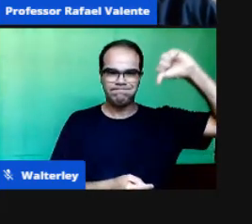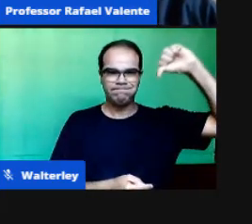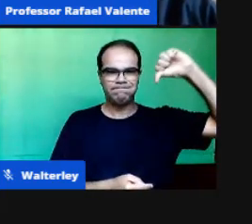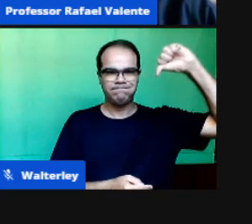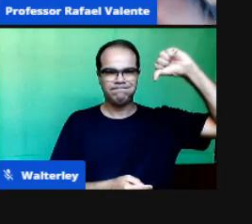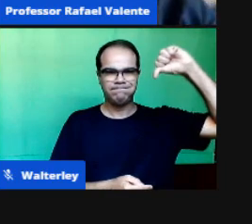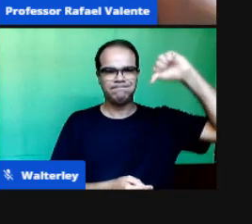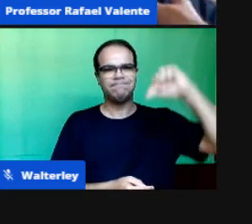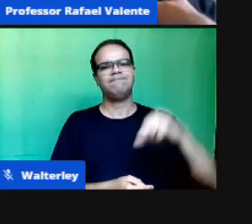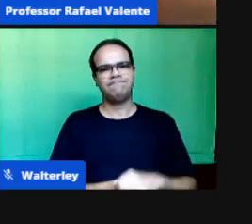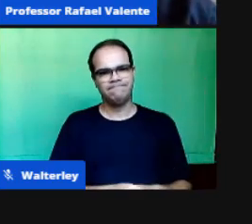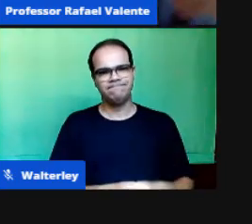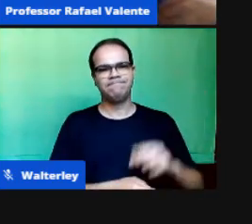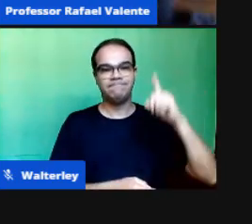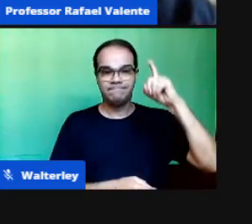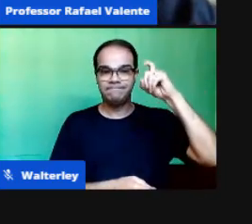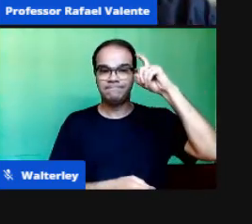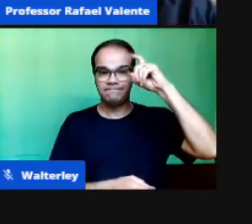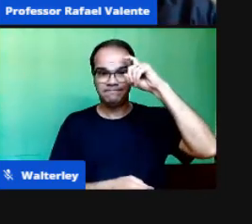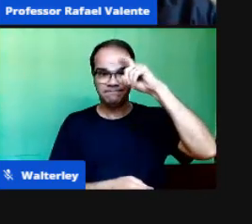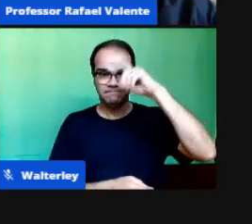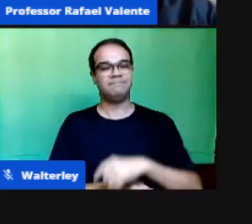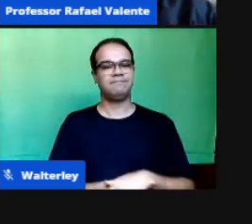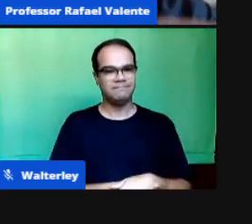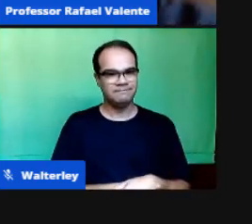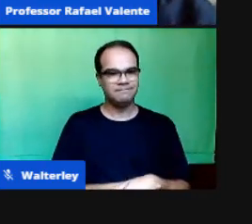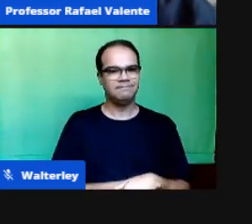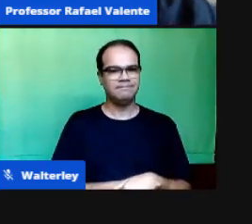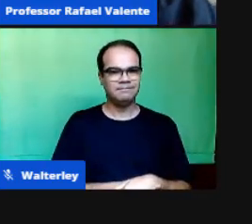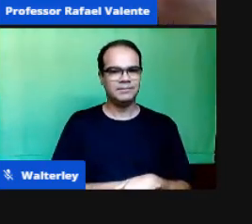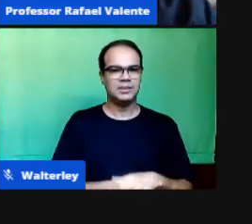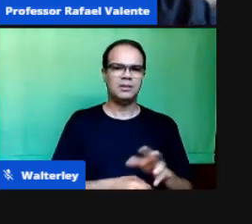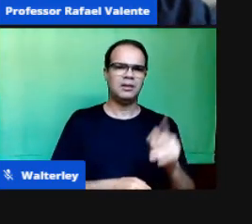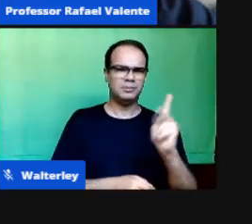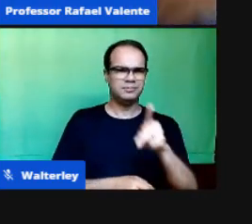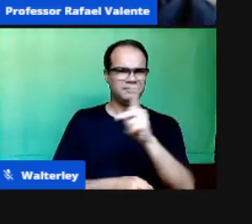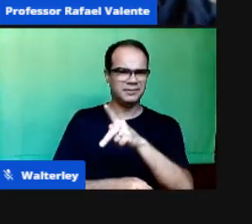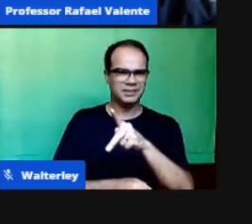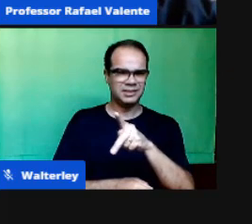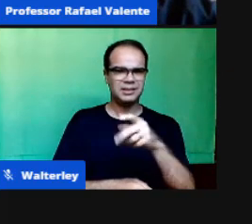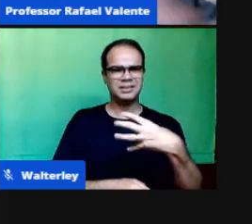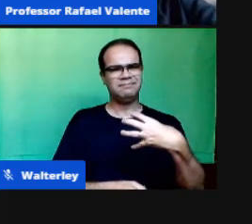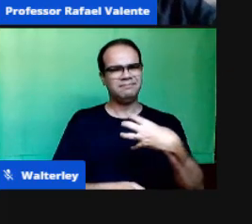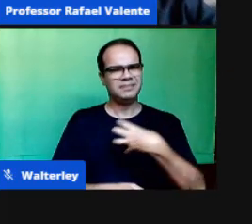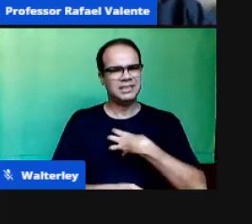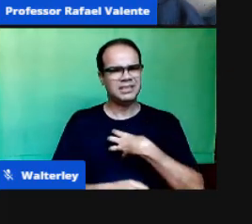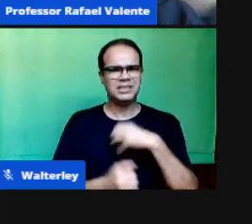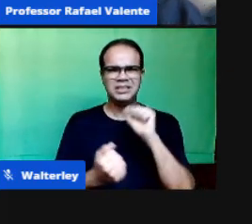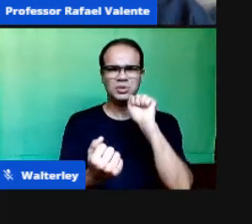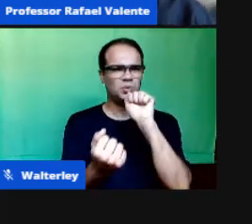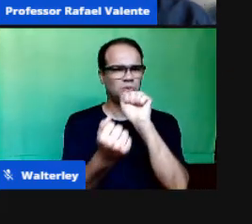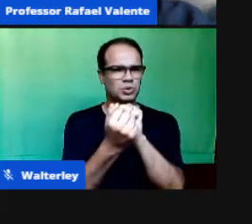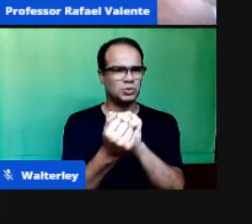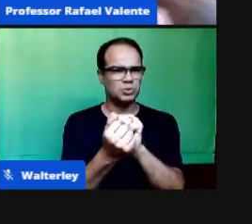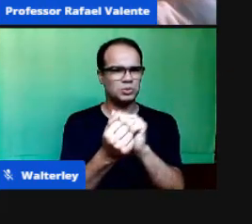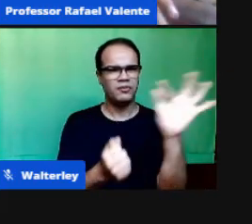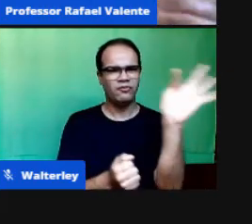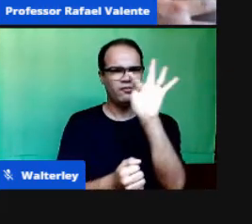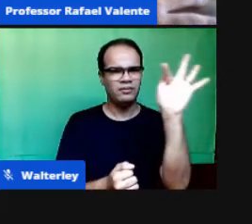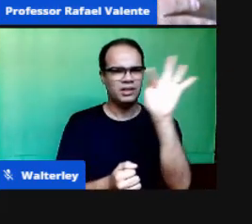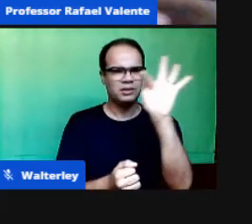comprometida, né? Inclusive, eu sou professor, eu sinto muita falta de estar na faculdade, eu sinto muita falta